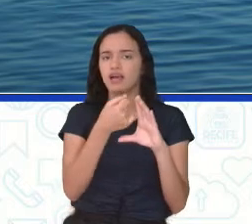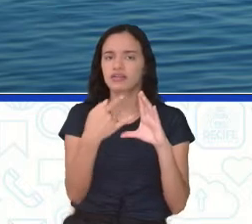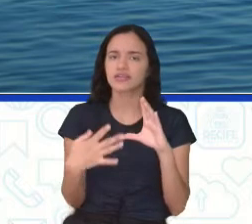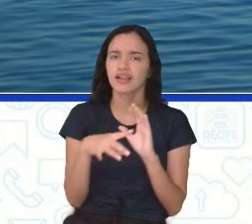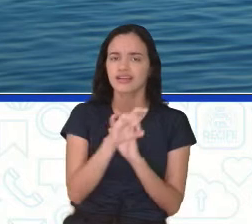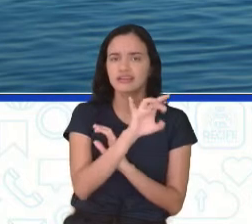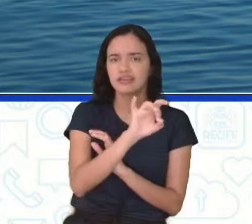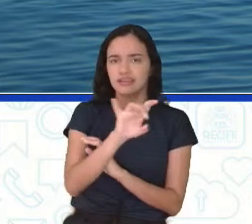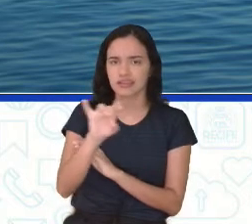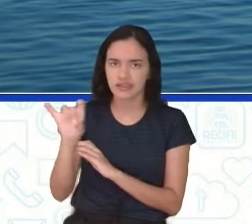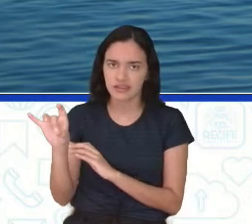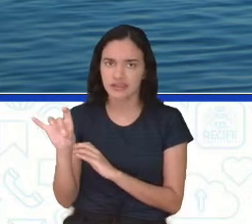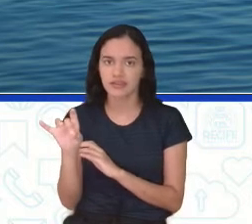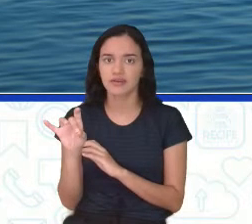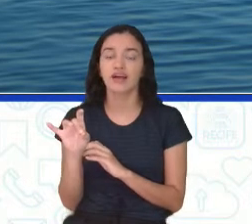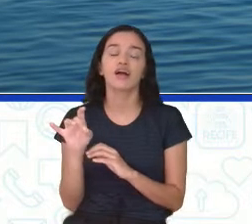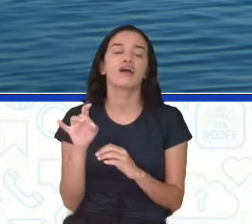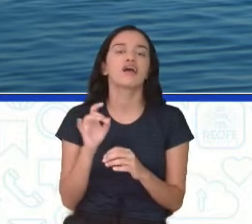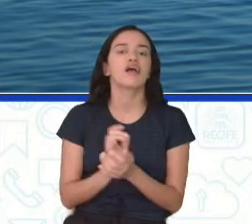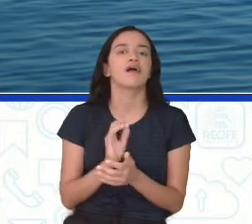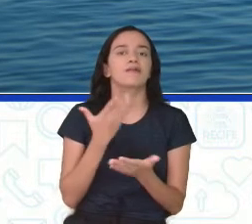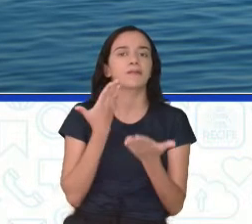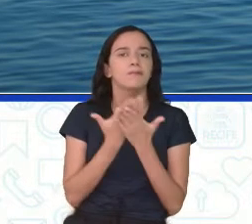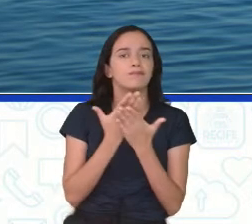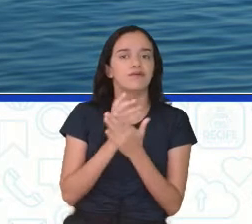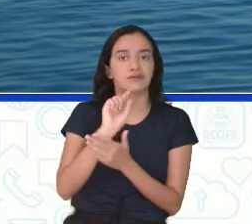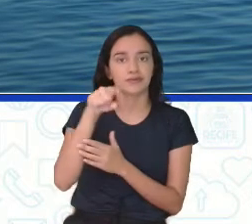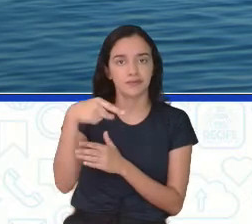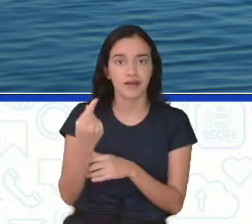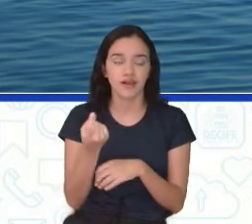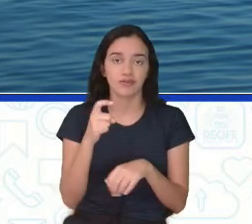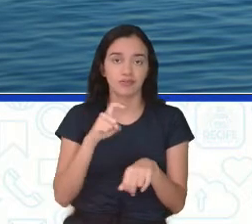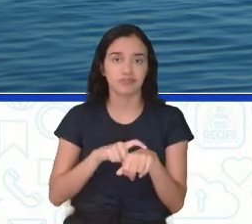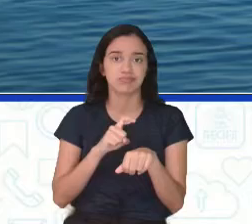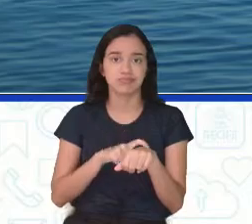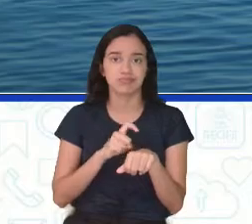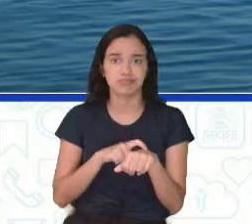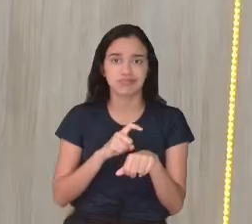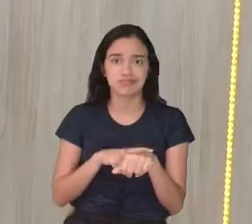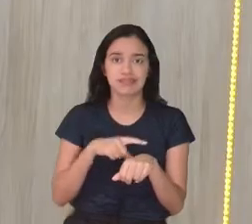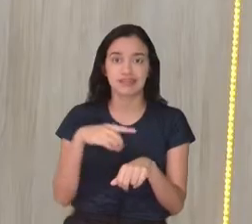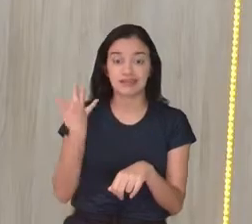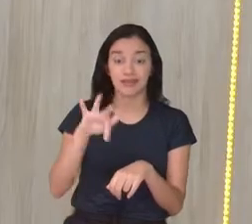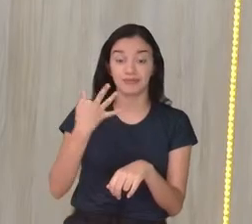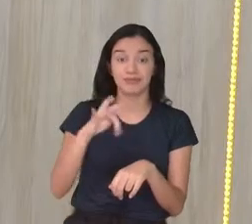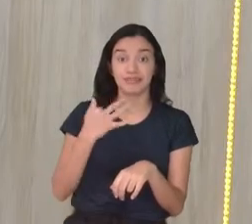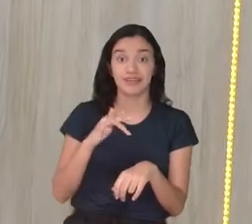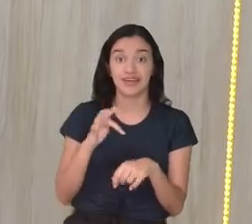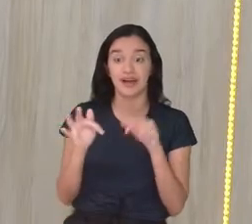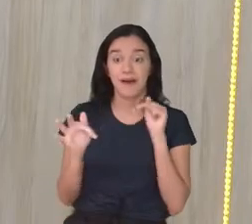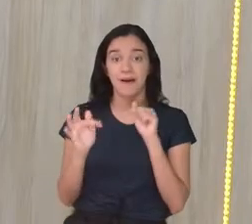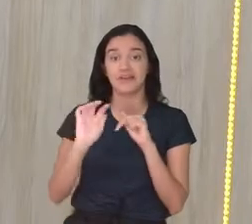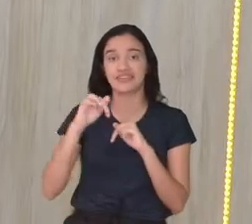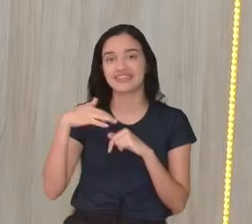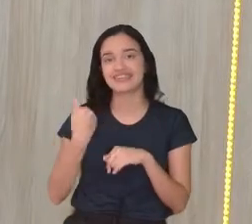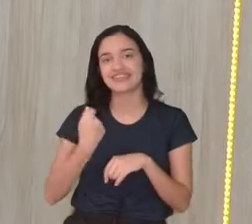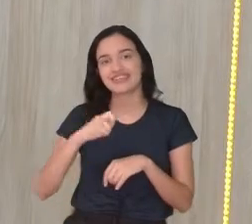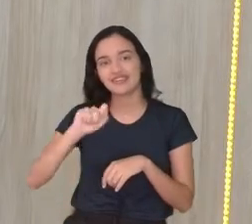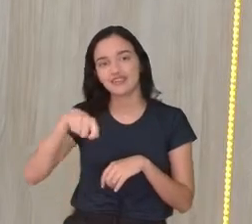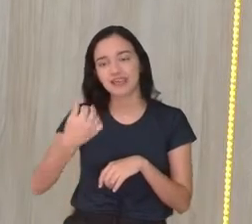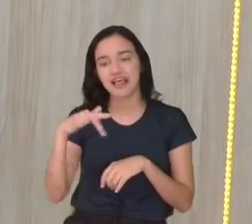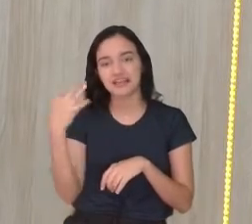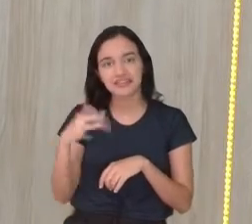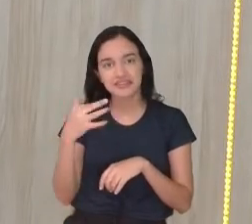as particularidades de cada um na próxima aula, porque o tempo aqui já está apertando, o professor Luciano já está ali fazendo tá, o sinal com a mão agora, meu Bora.